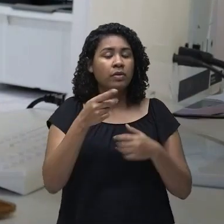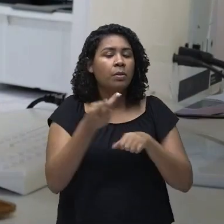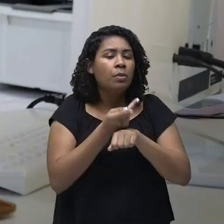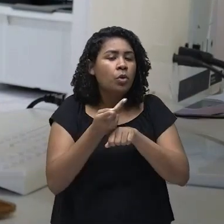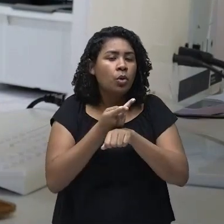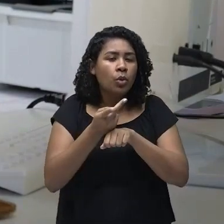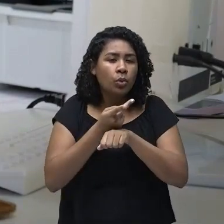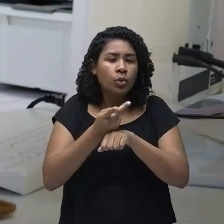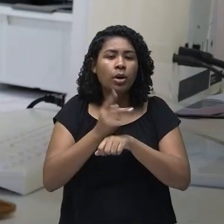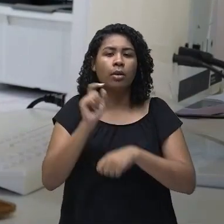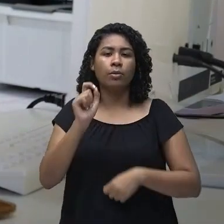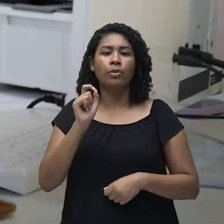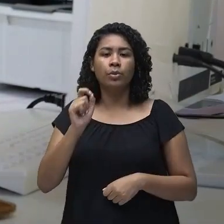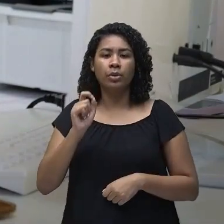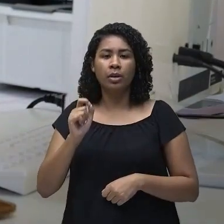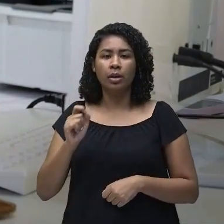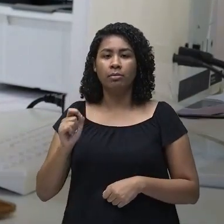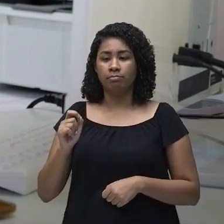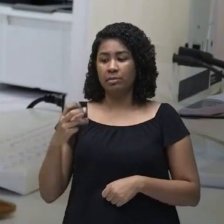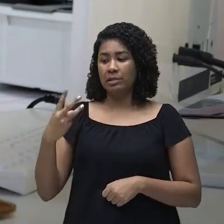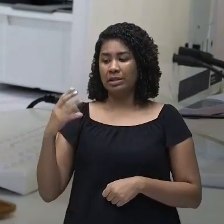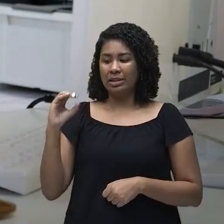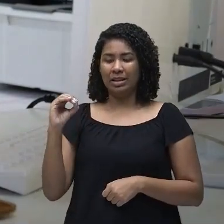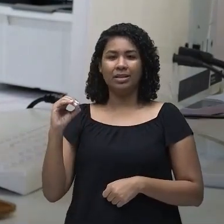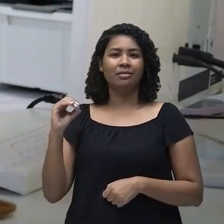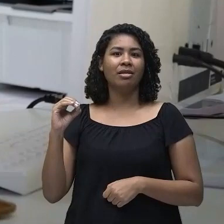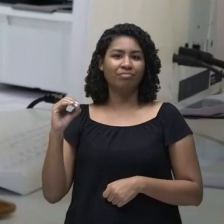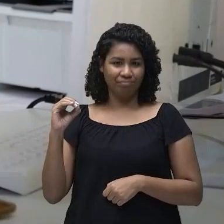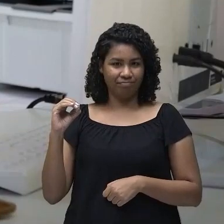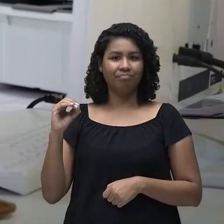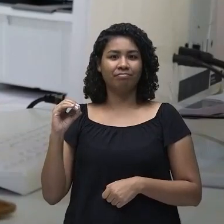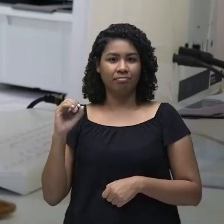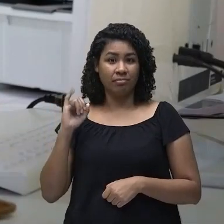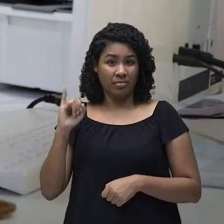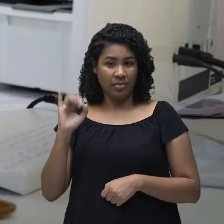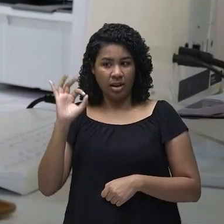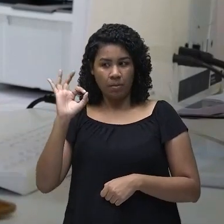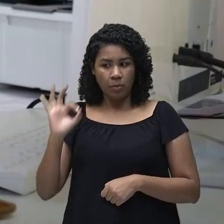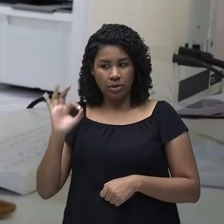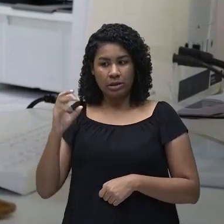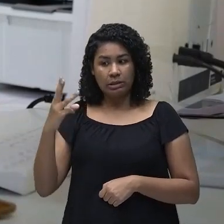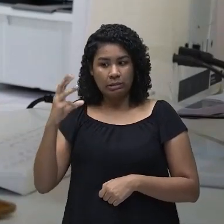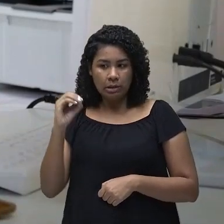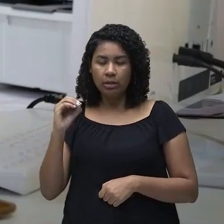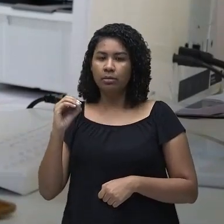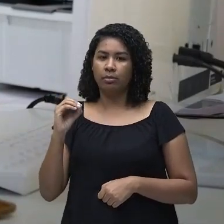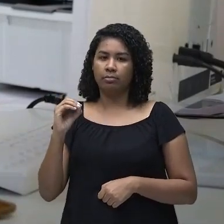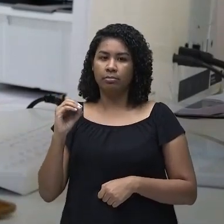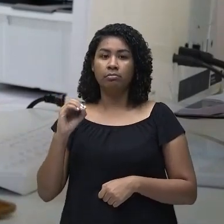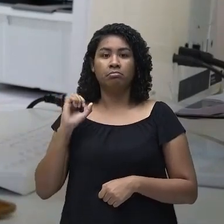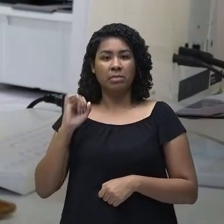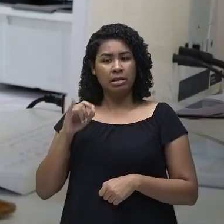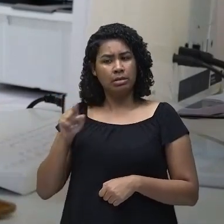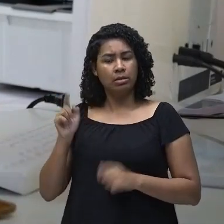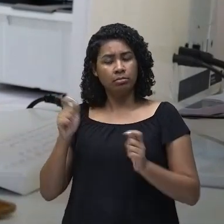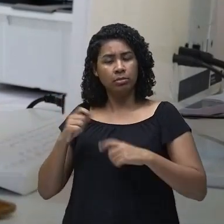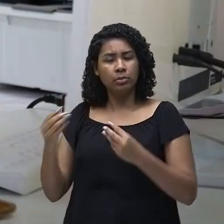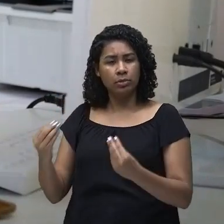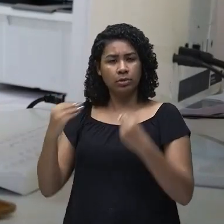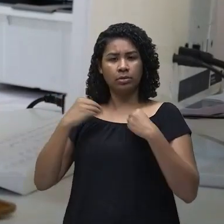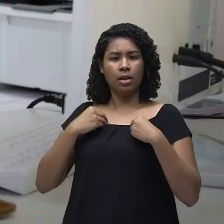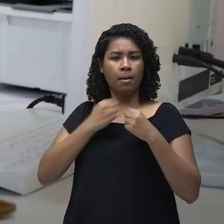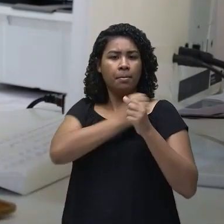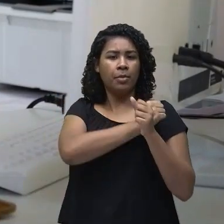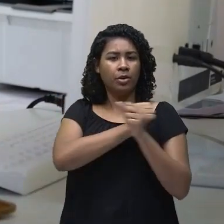mínimo fator 30. Esse fator de proteção 30, se for aplicado de forma correta, vai te dar uma proteção a mais e ajudar